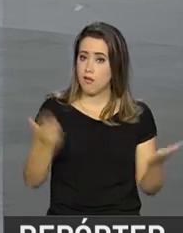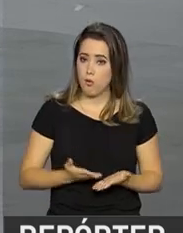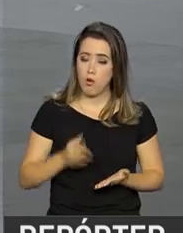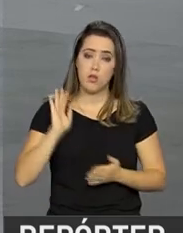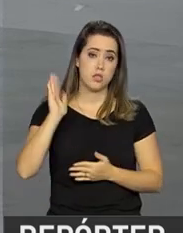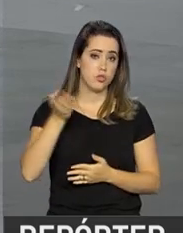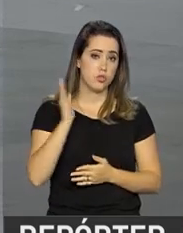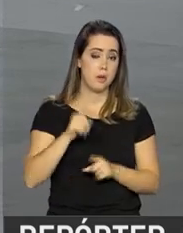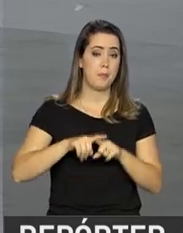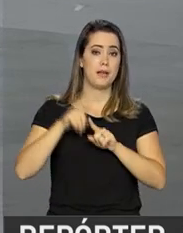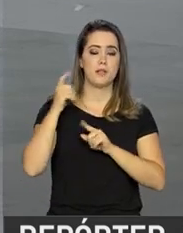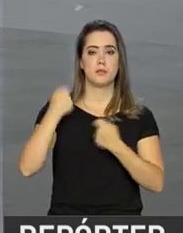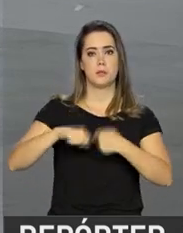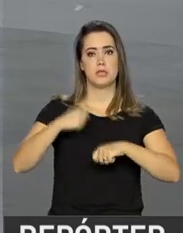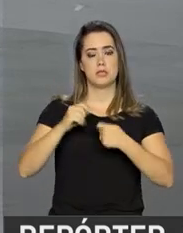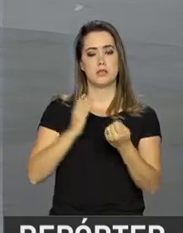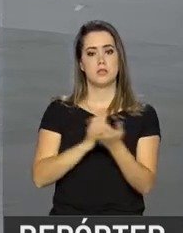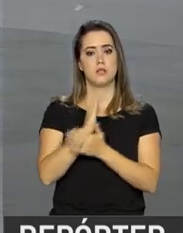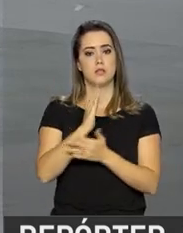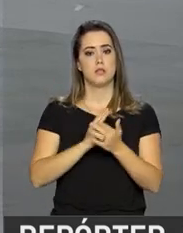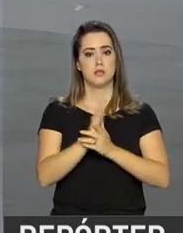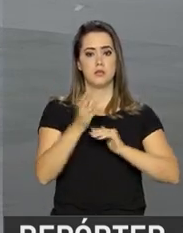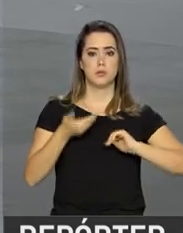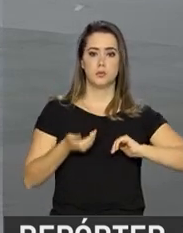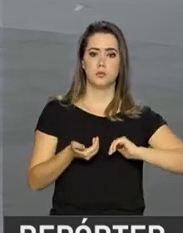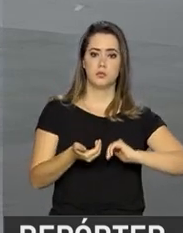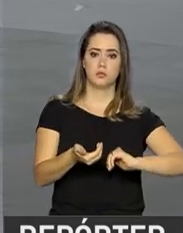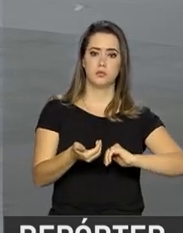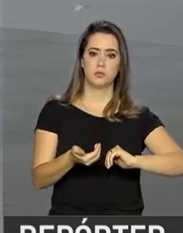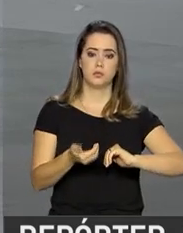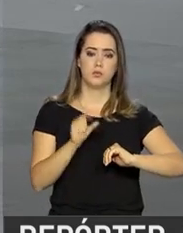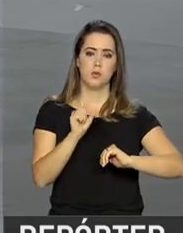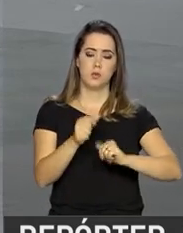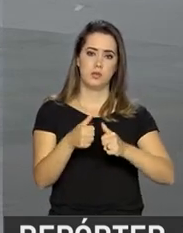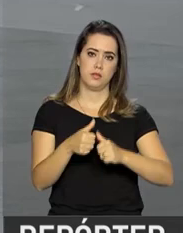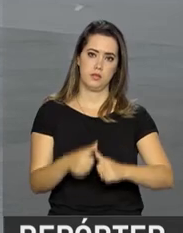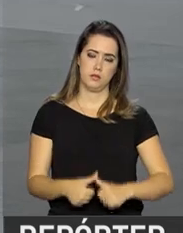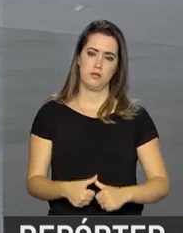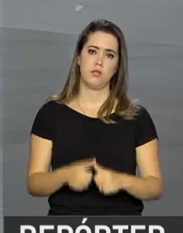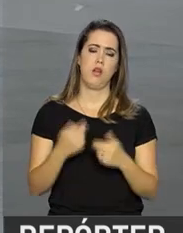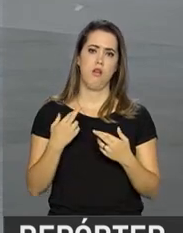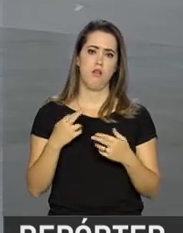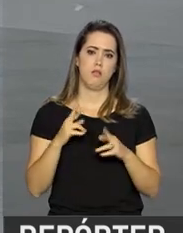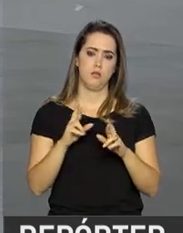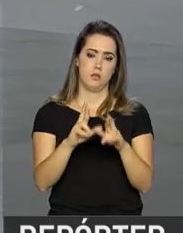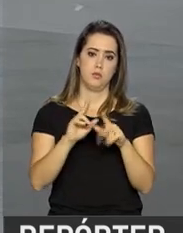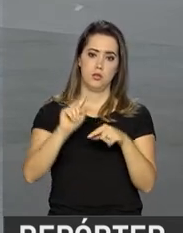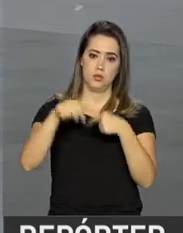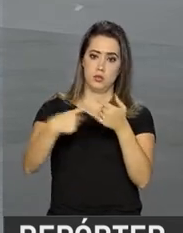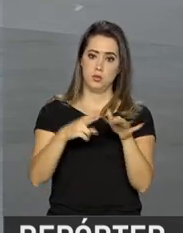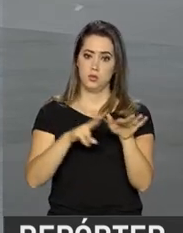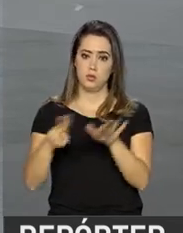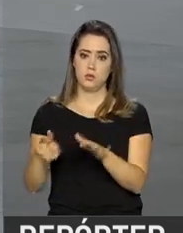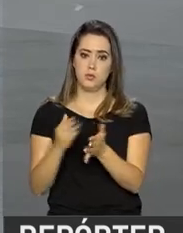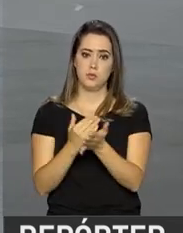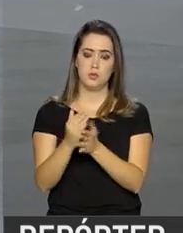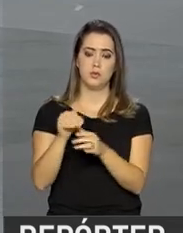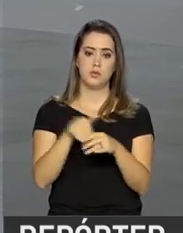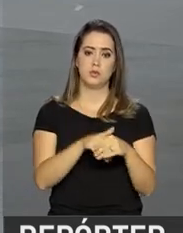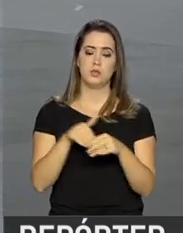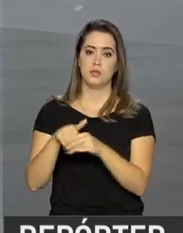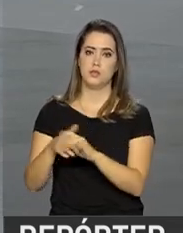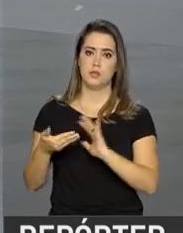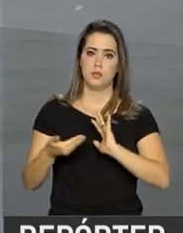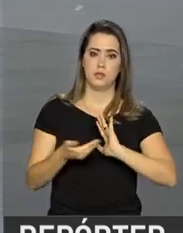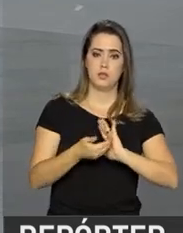mas precisa ser aprovado pelo congresso nacional o que está previsto para ocorrer na semana que vem tanto na câmara